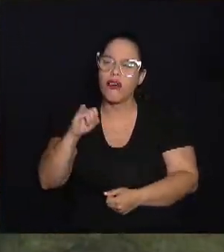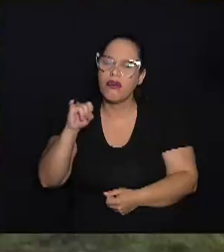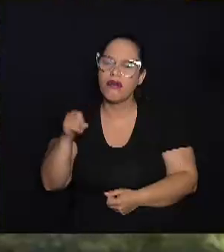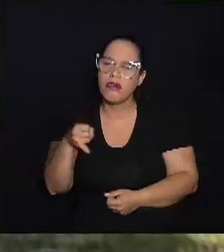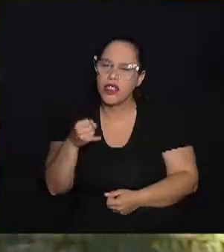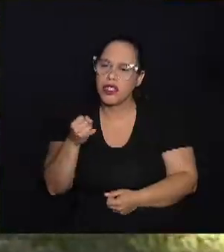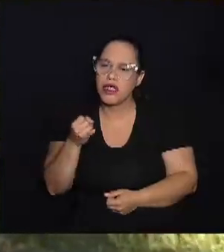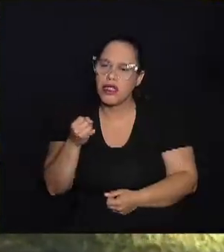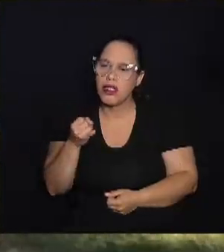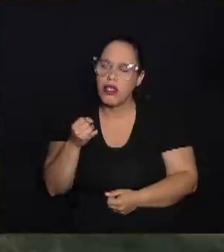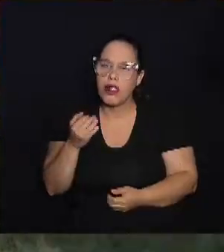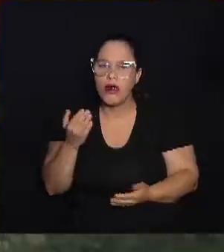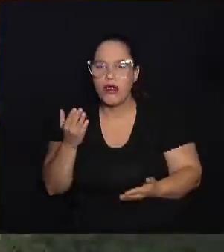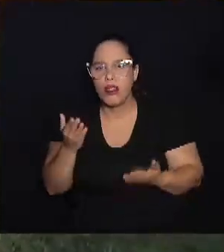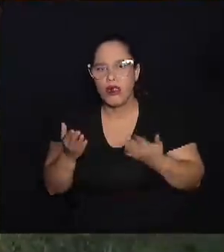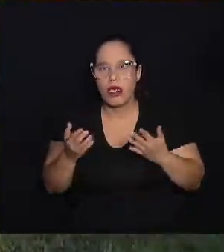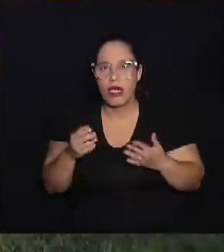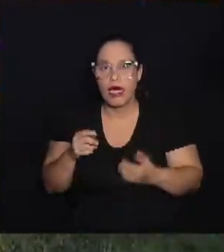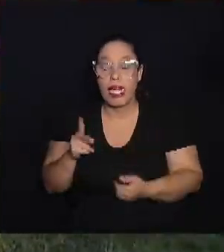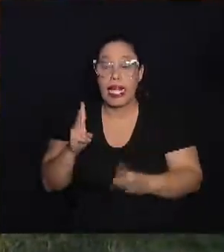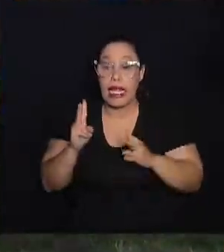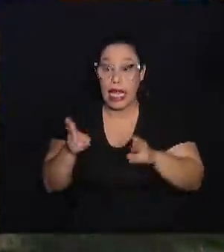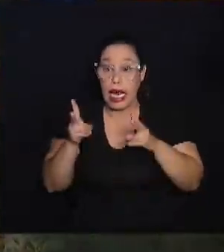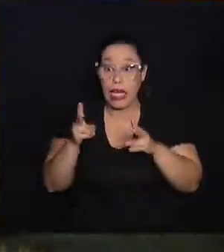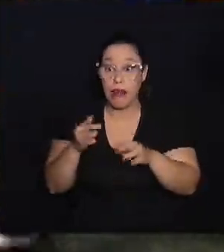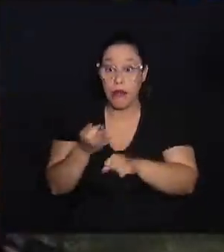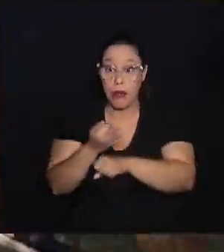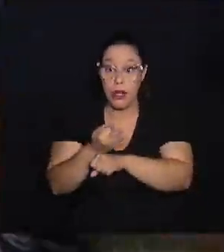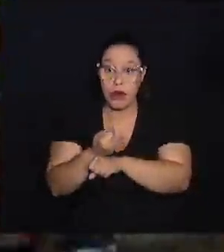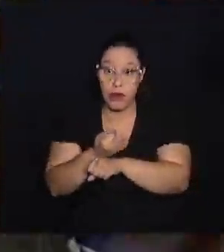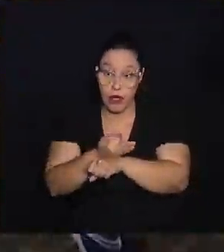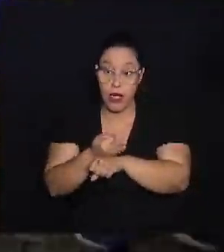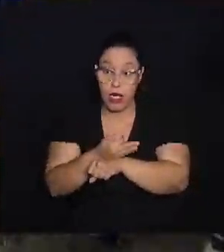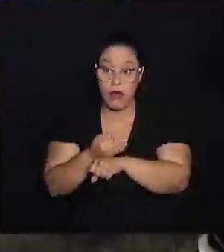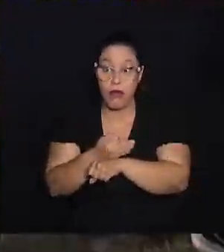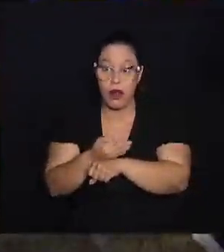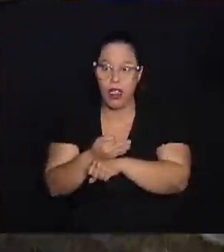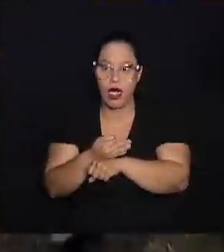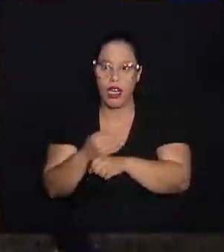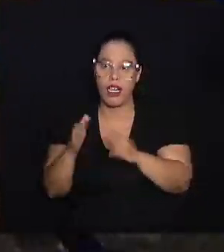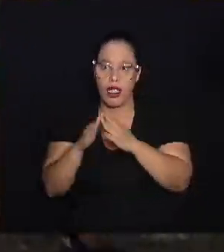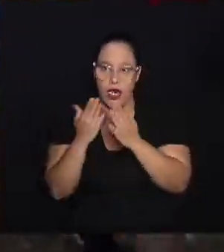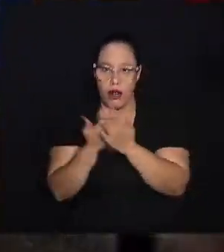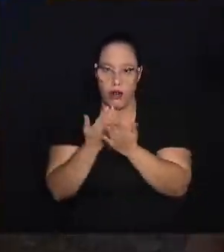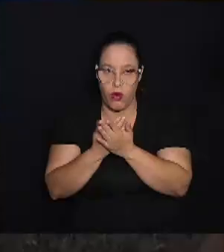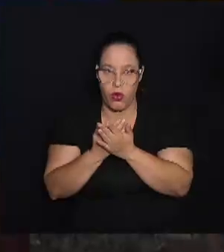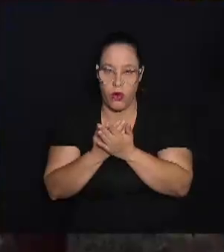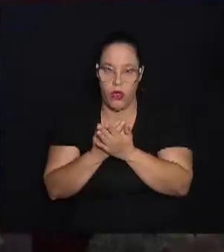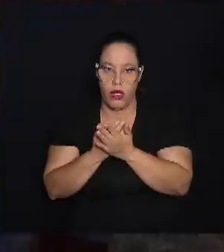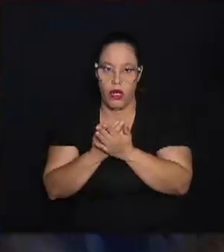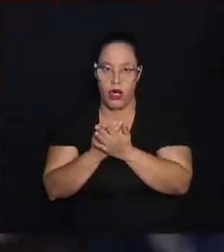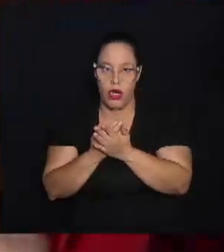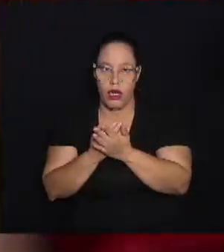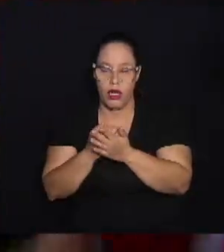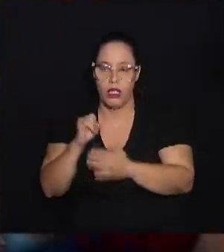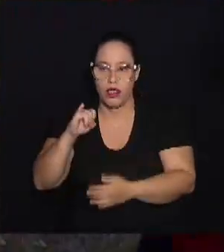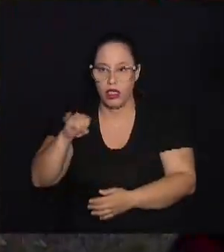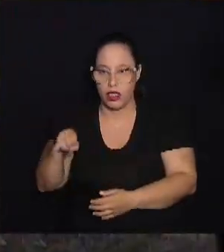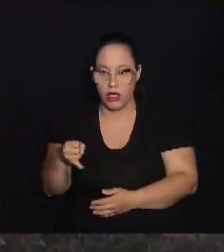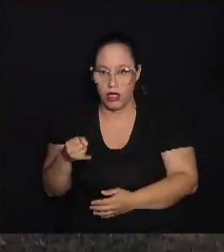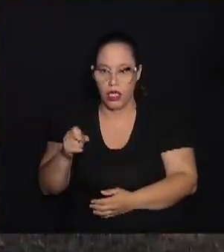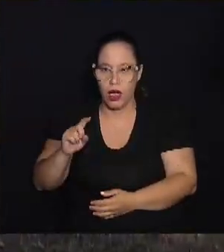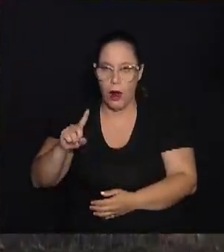vocês fazem essa colônia de férias? É sempre nas férias escolares, né? Em janeiro também tem. Normalmente, em janeiro é após a segunda